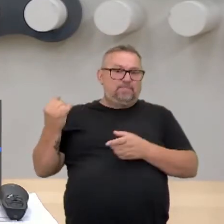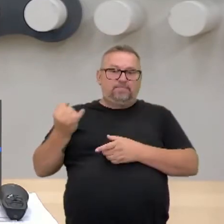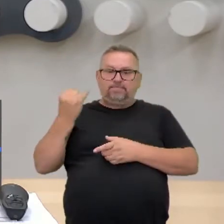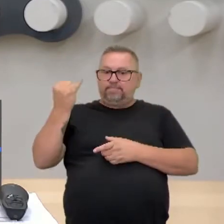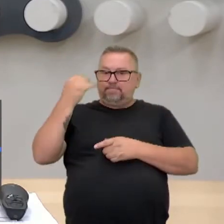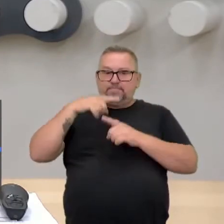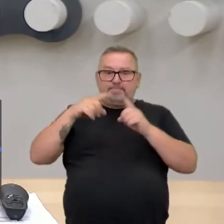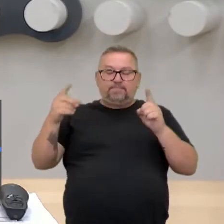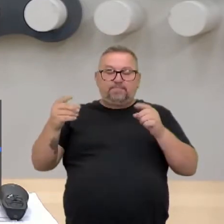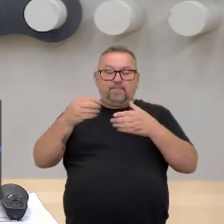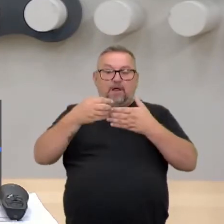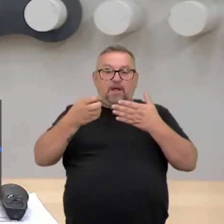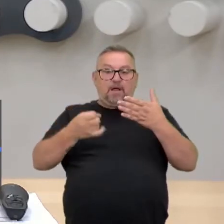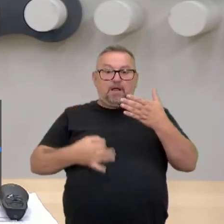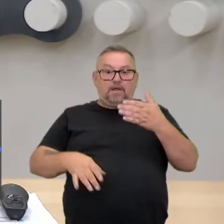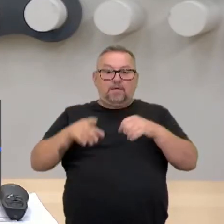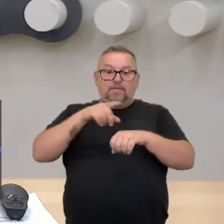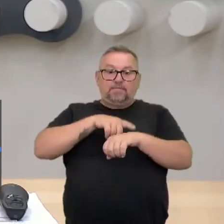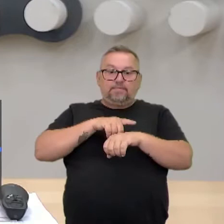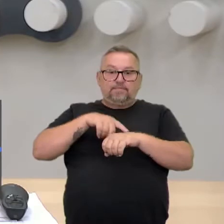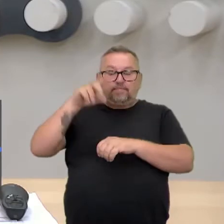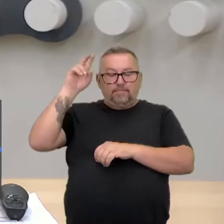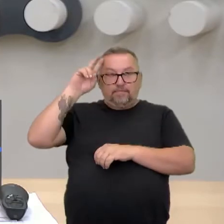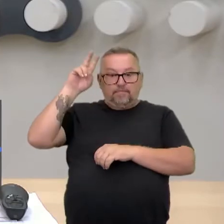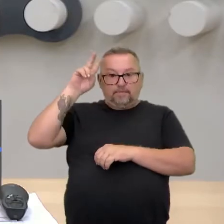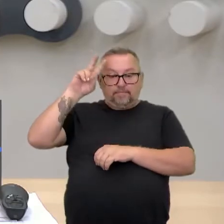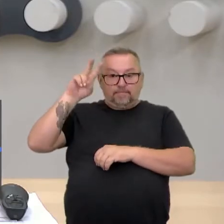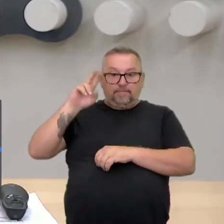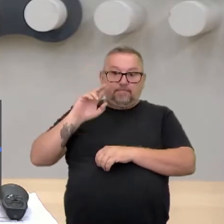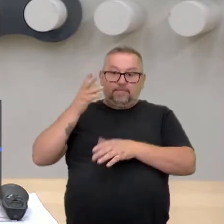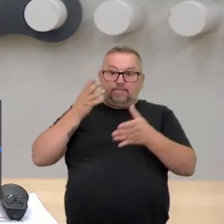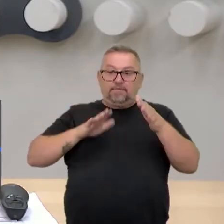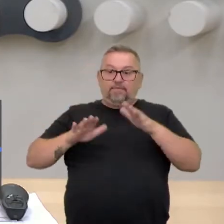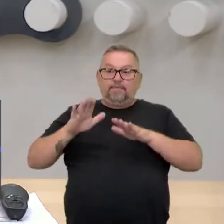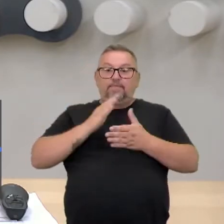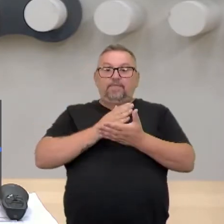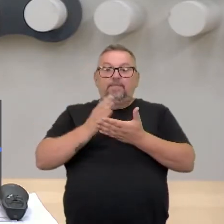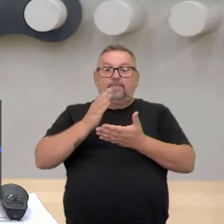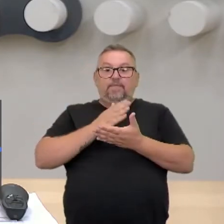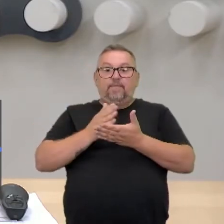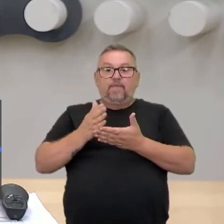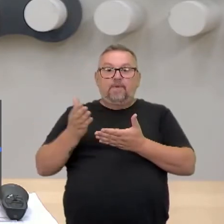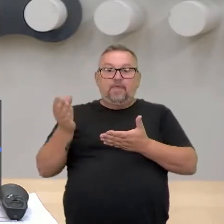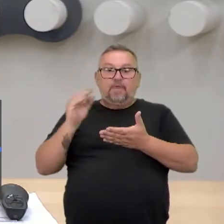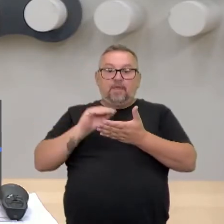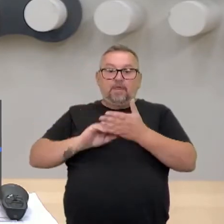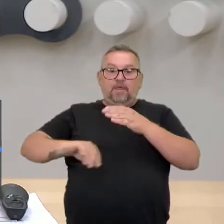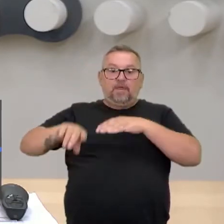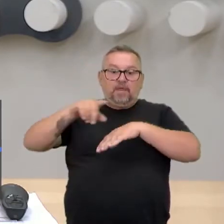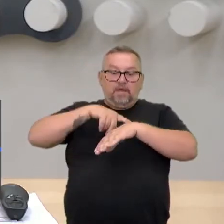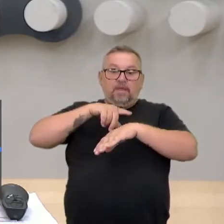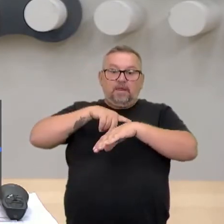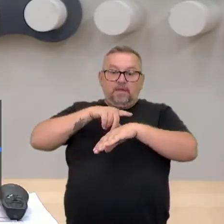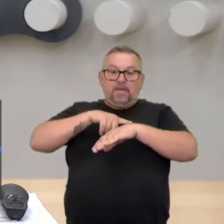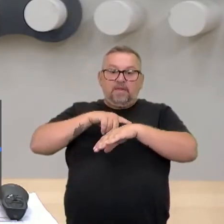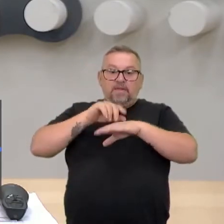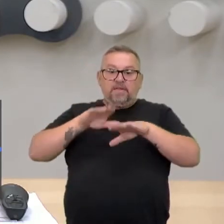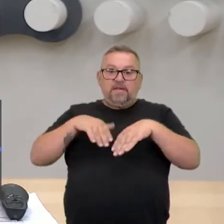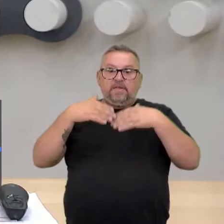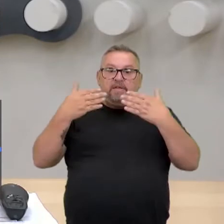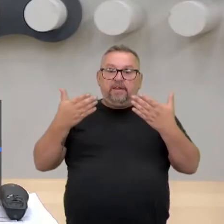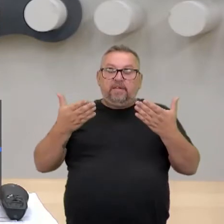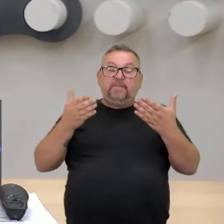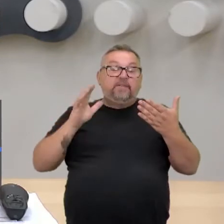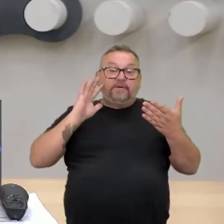para caracterizar esse período histórico né então talvez a gente possa começar colocando assim o tempo né quando